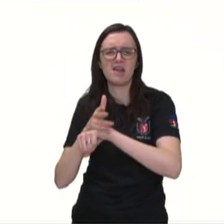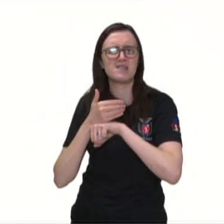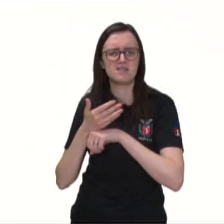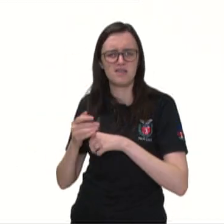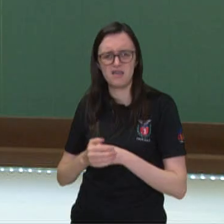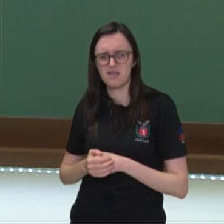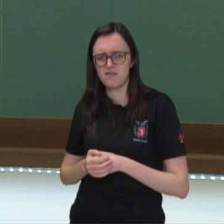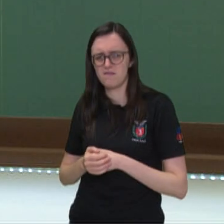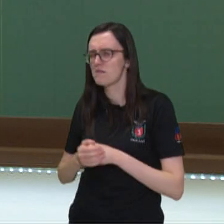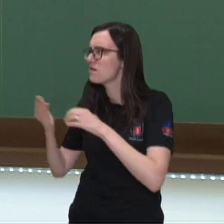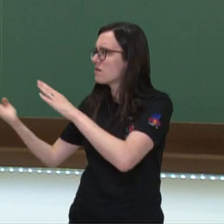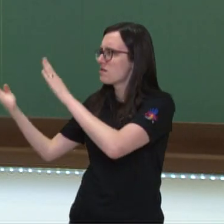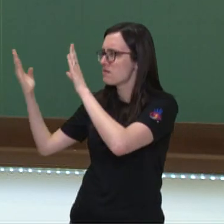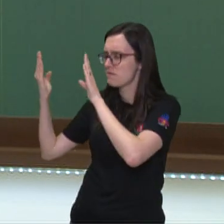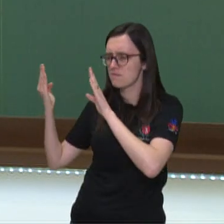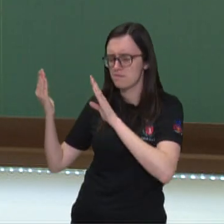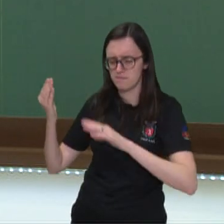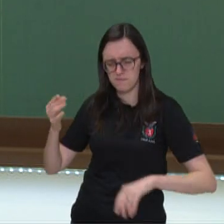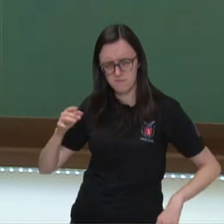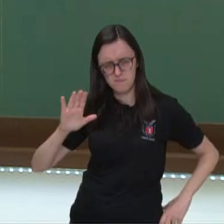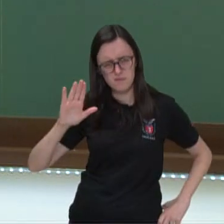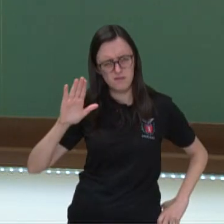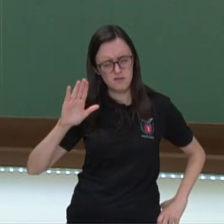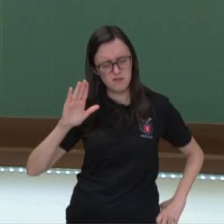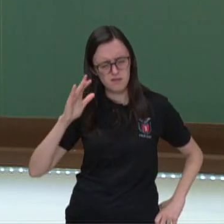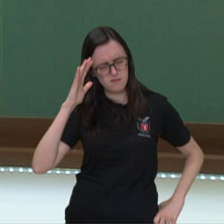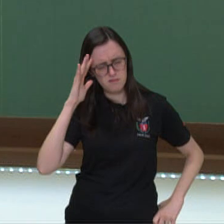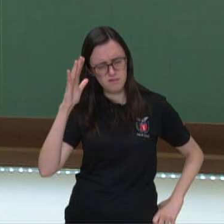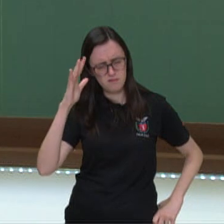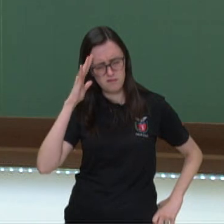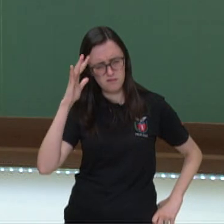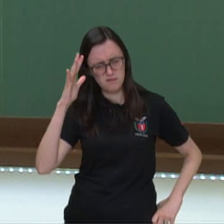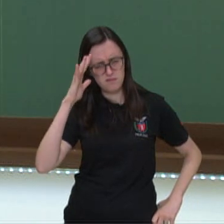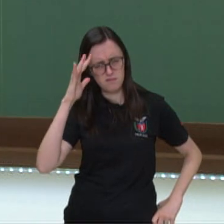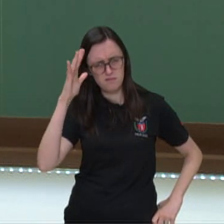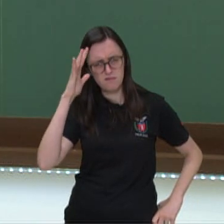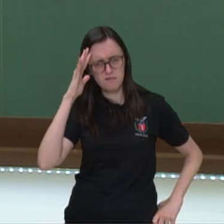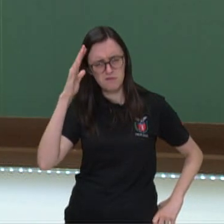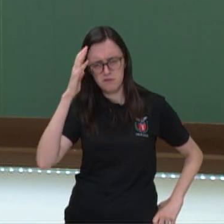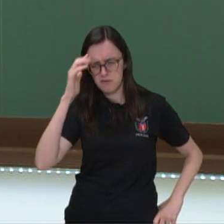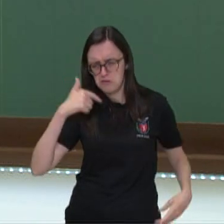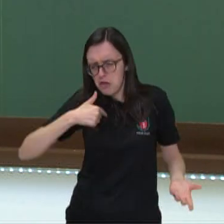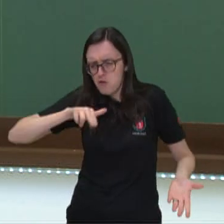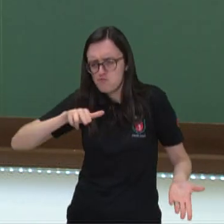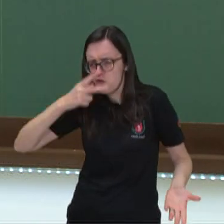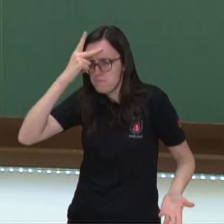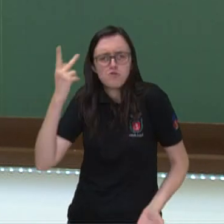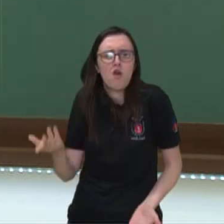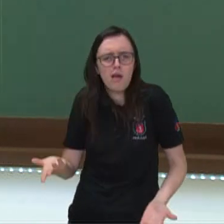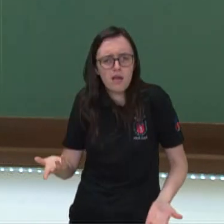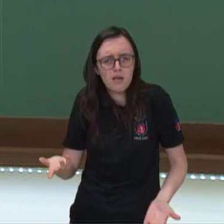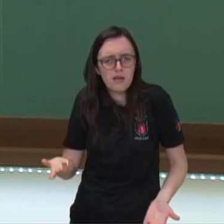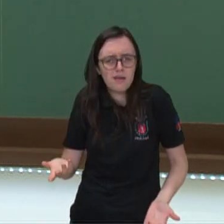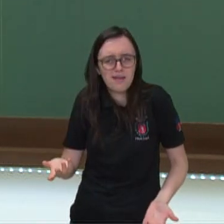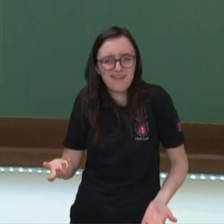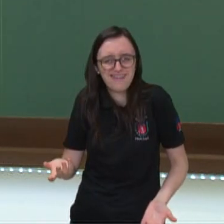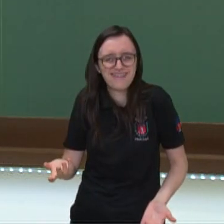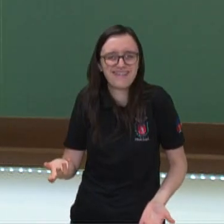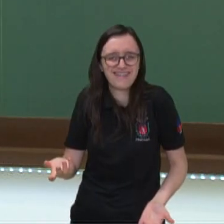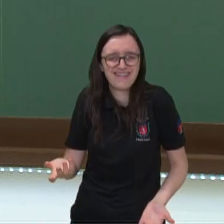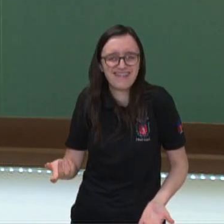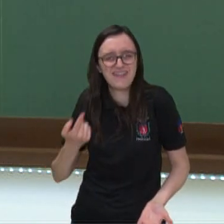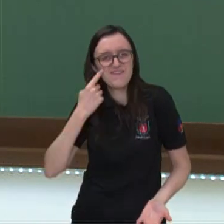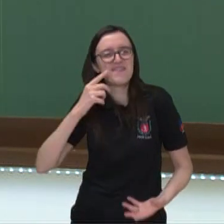of it, e pensando nisso, I'm not actually a person. Eu nem sou uma pessoa. Então, essa